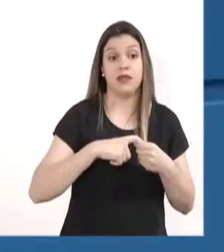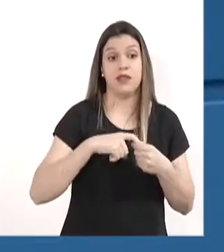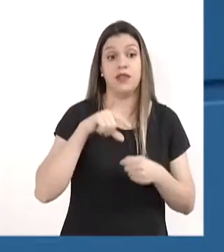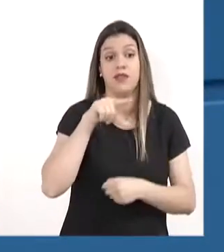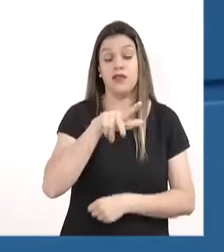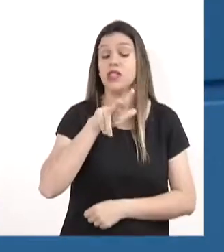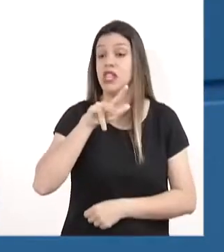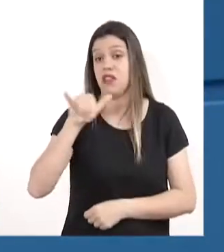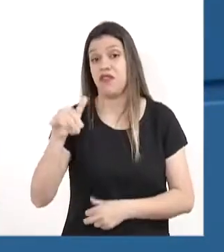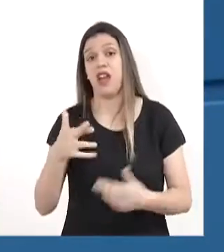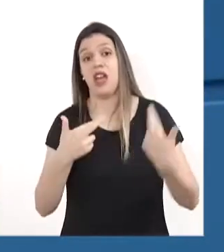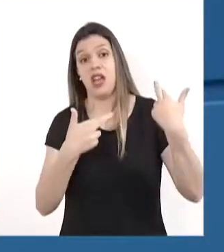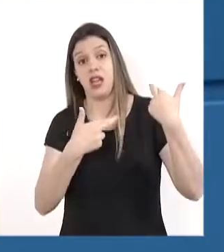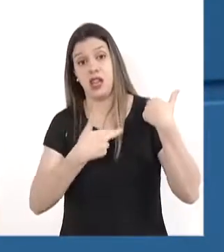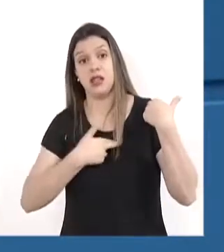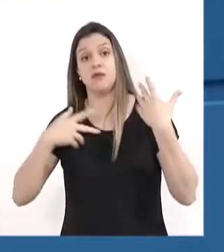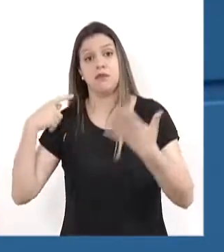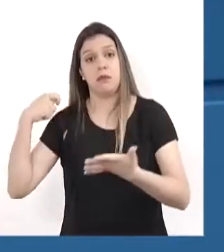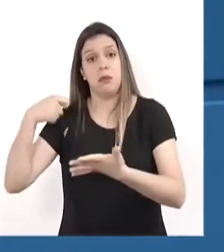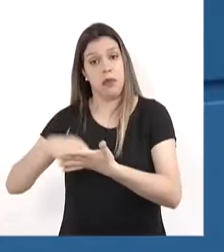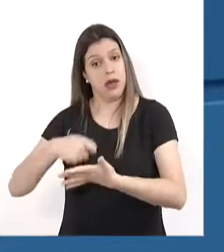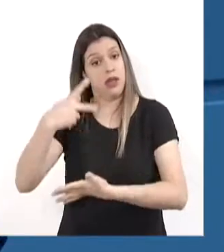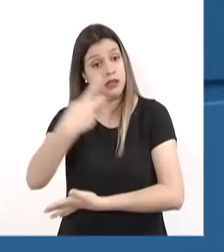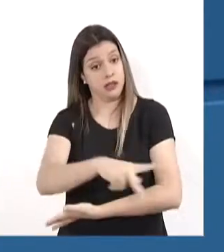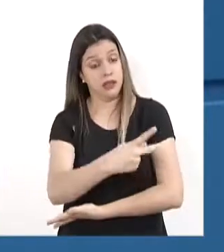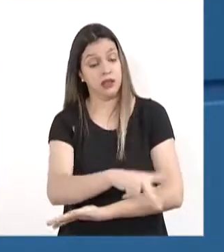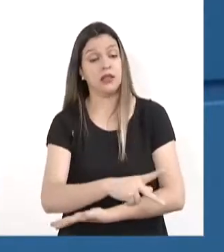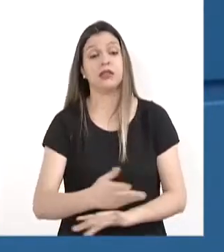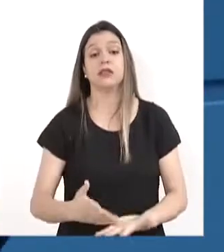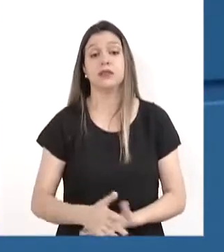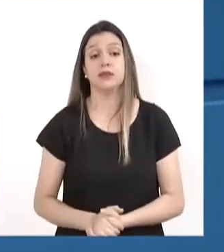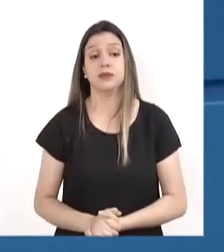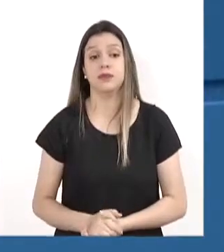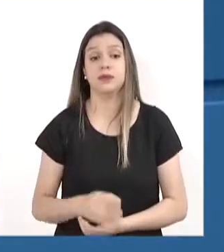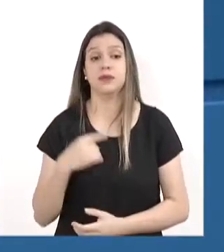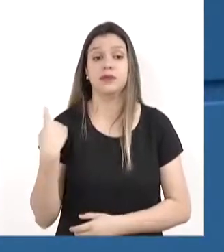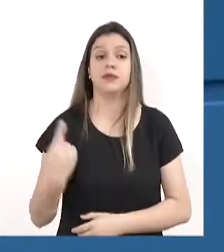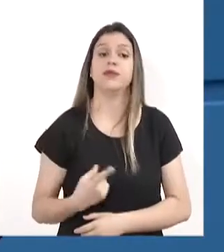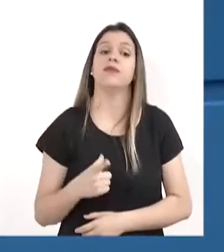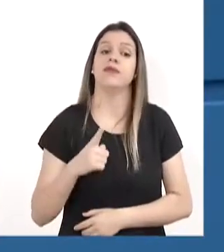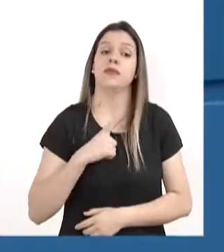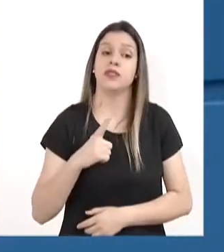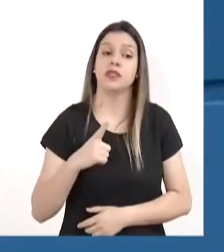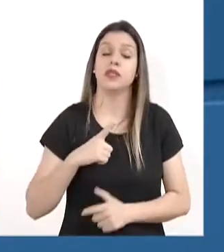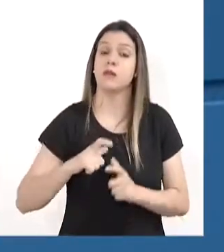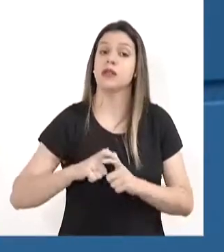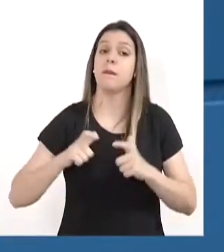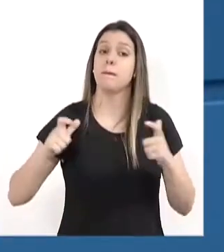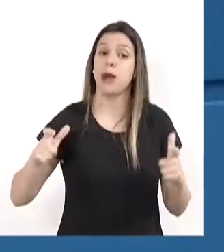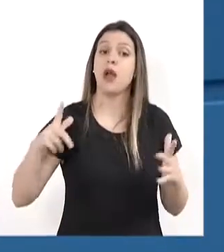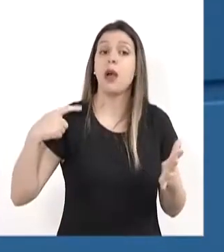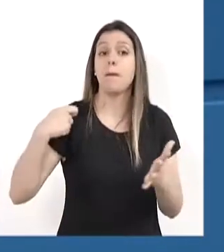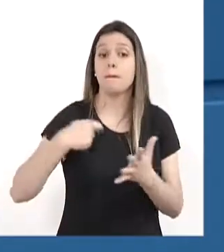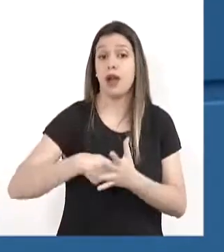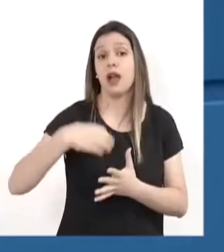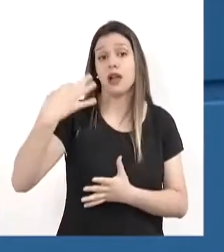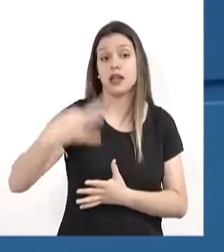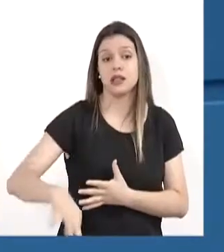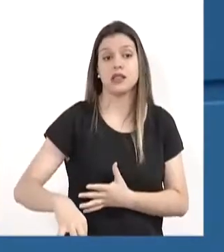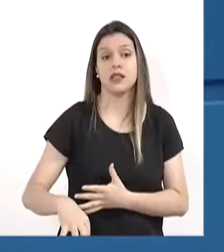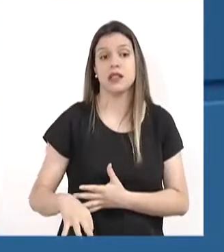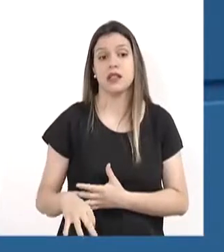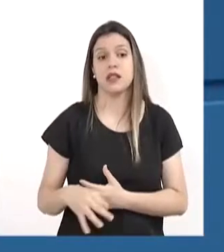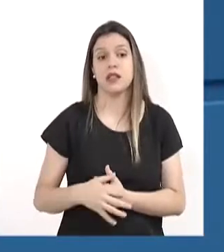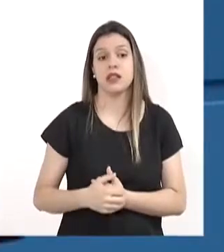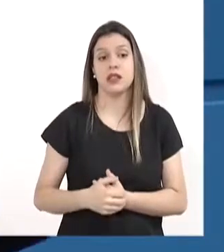conta dele. E nós temos a população, a maioria é que paga em dia. Cerca de